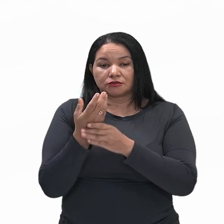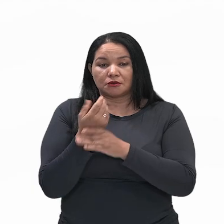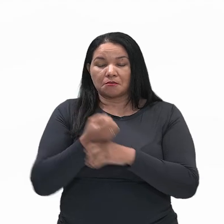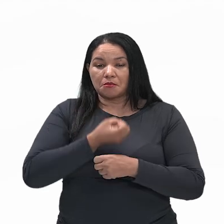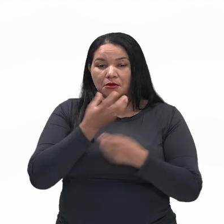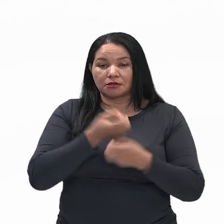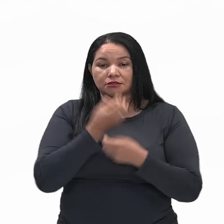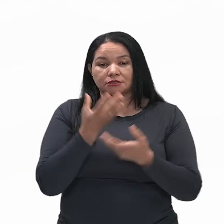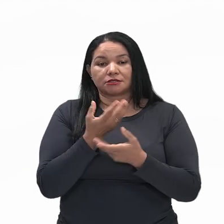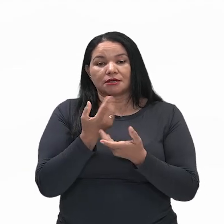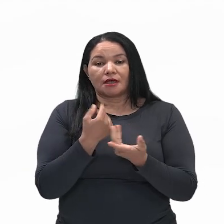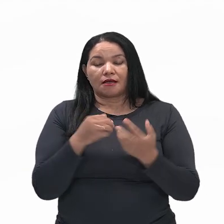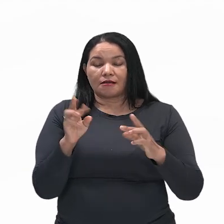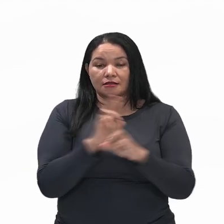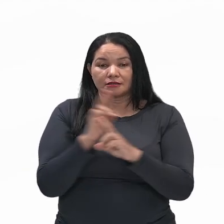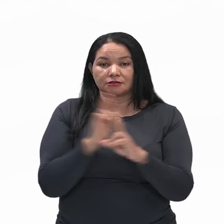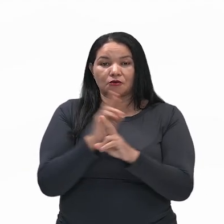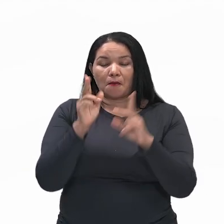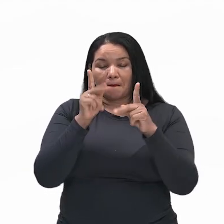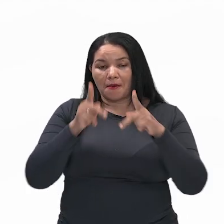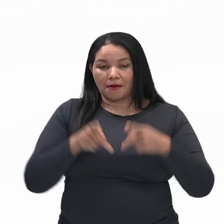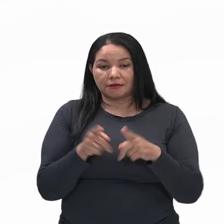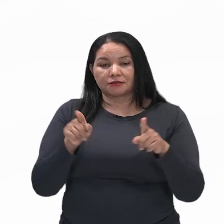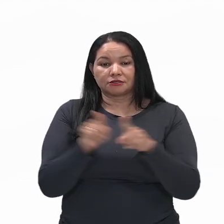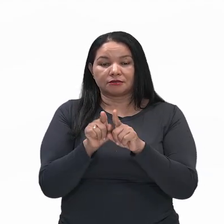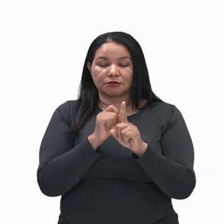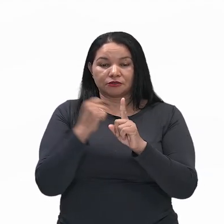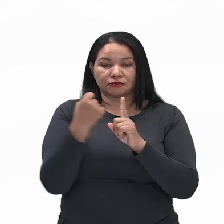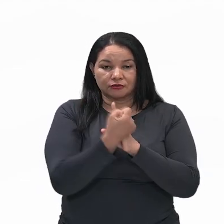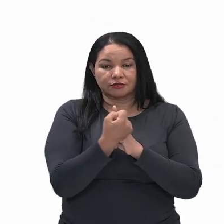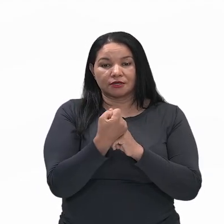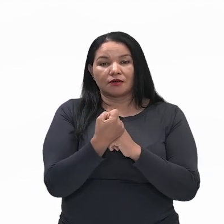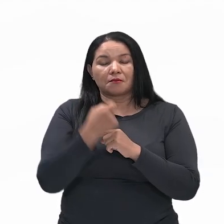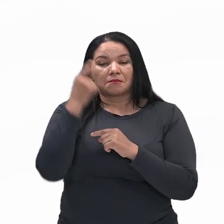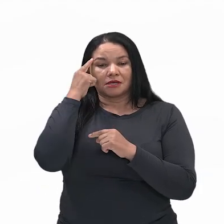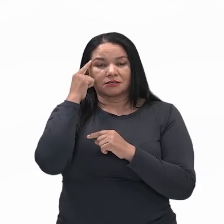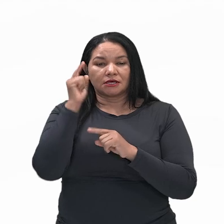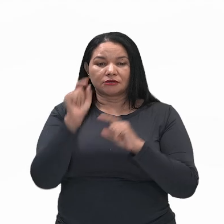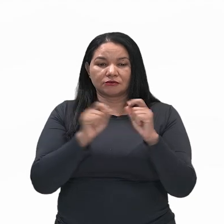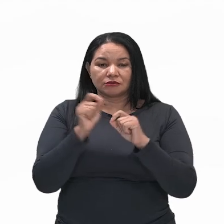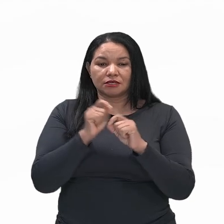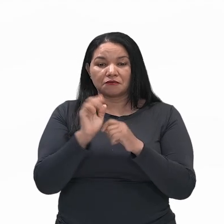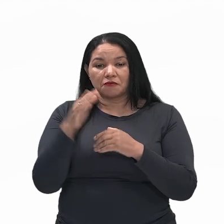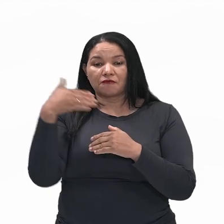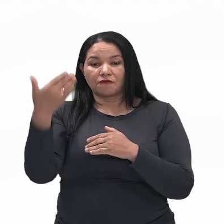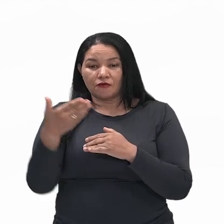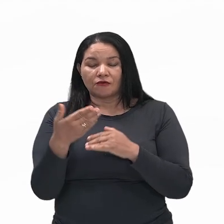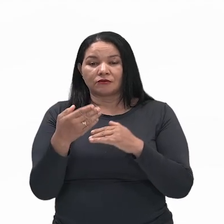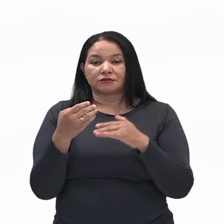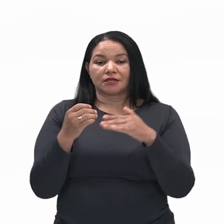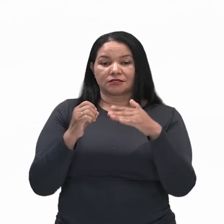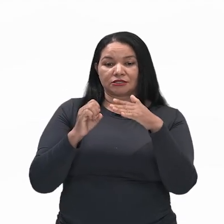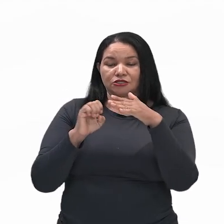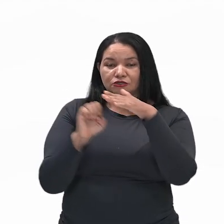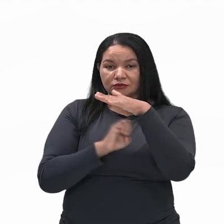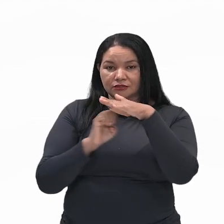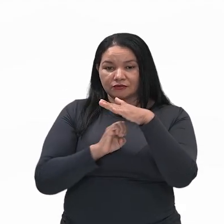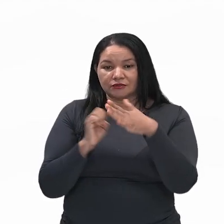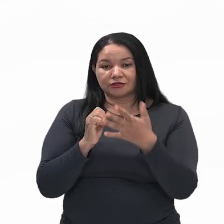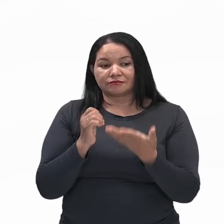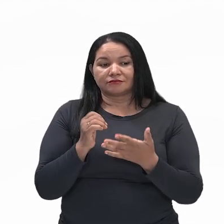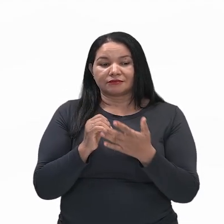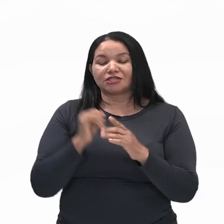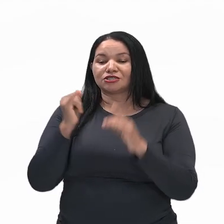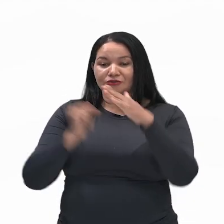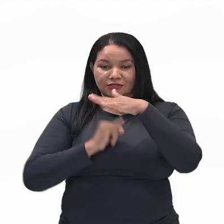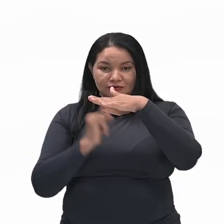nas relações humanas e sociais e geralmente é pensado fora do ambiente das instituições artísticas.